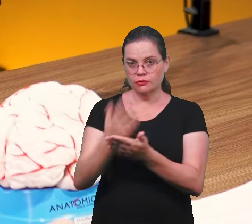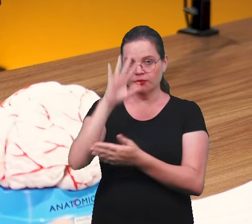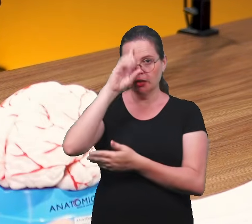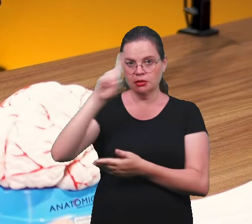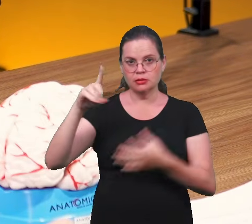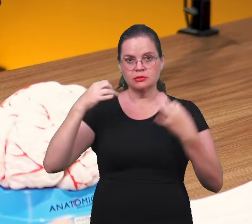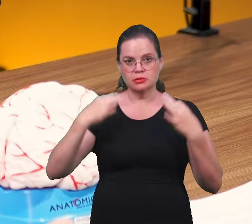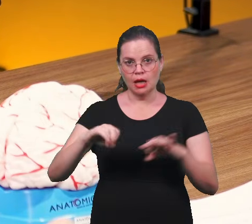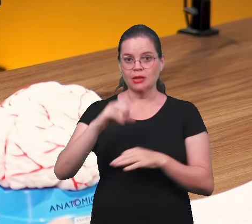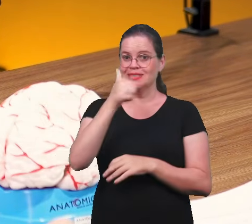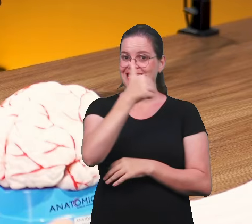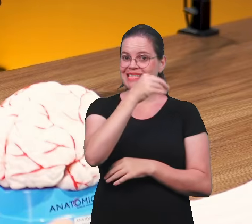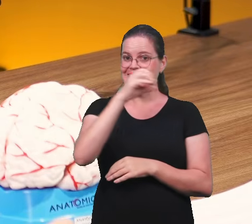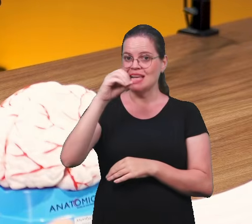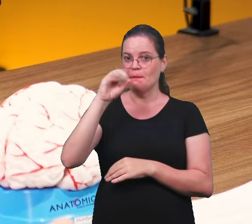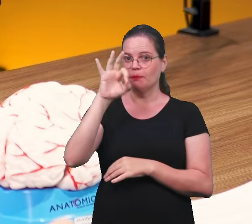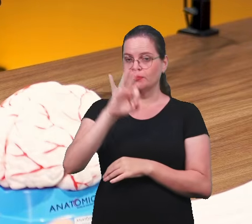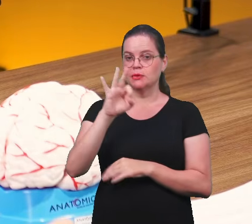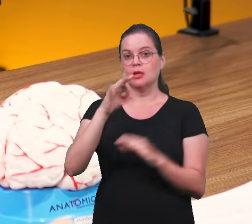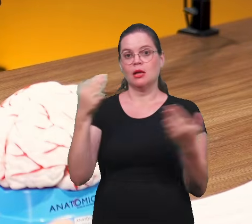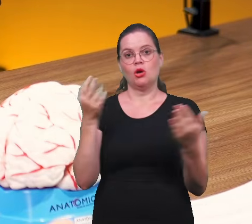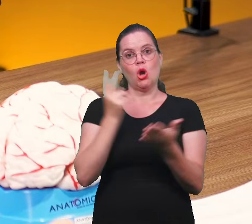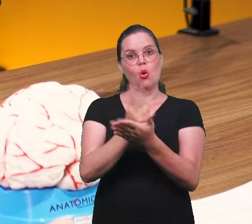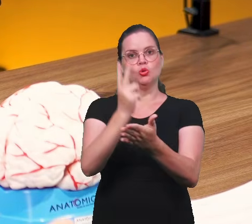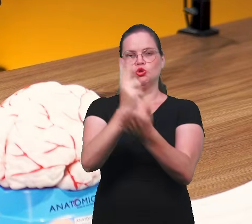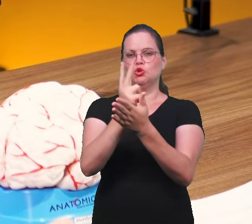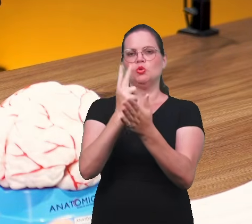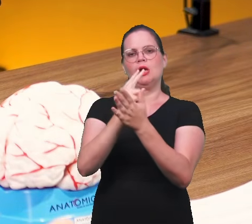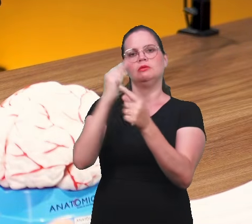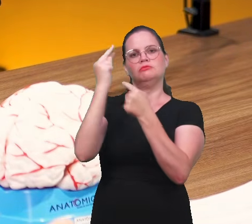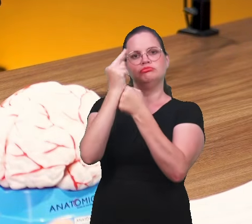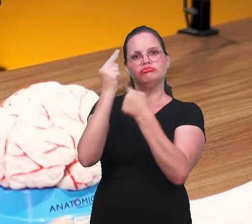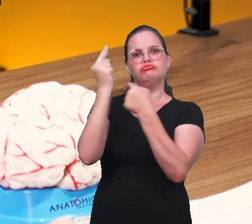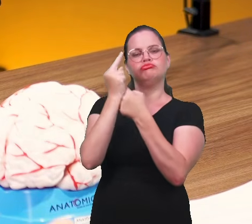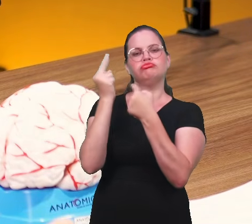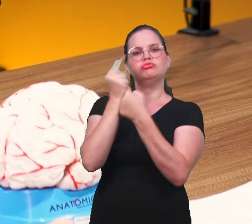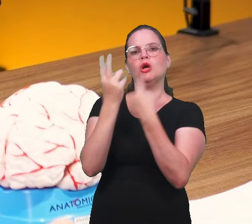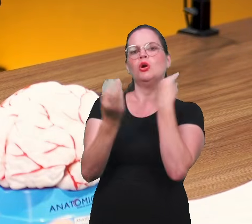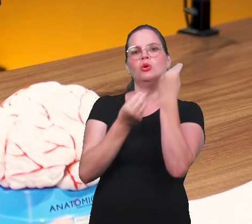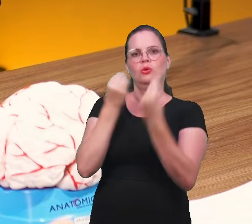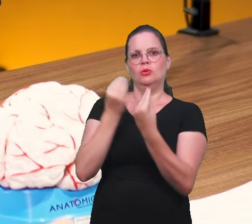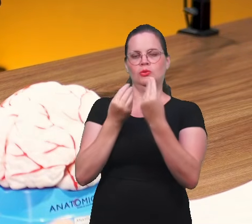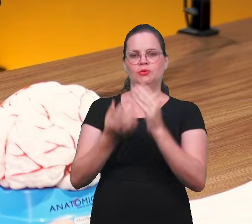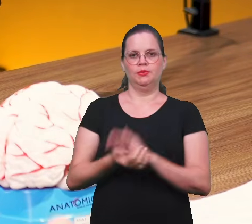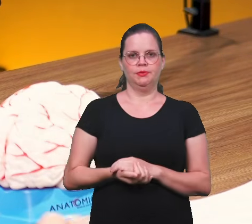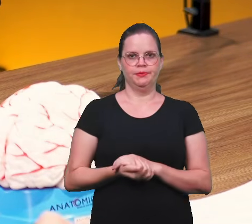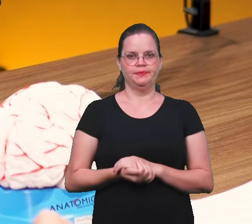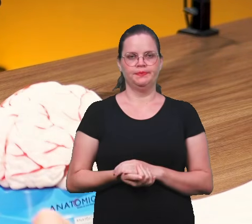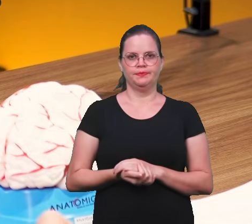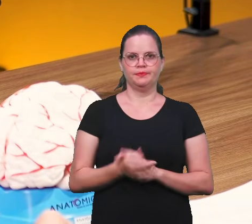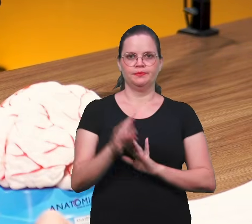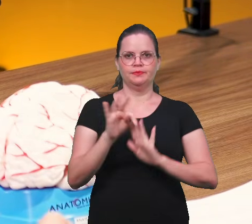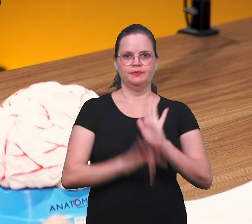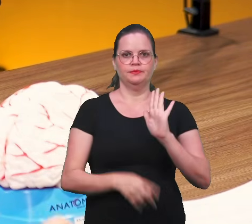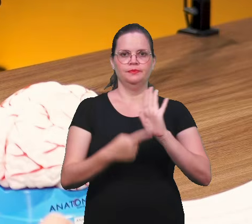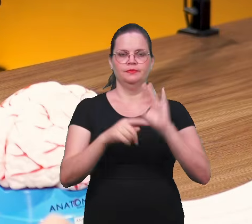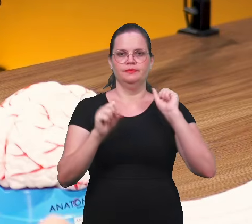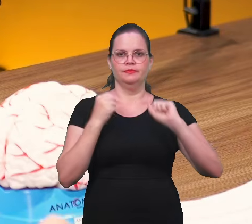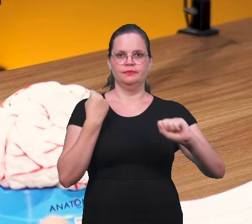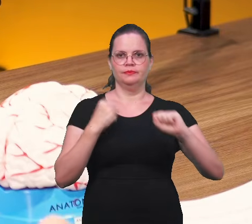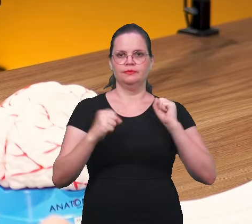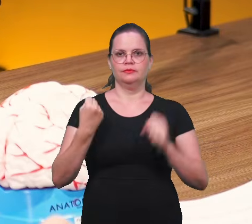agora é necessário a manutenção. E a palavra do Senhor, no Salmo